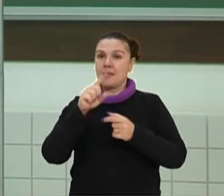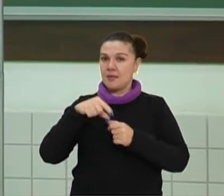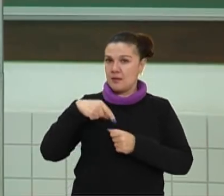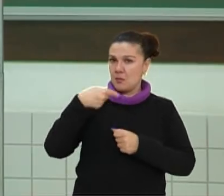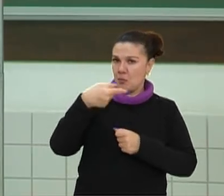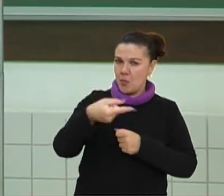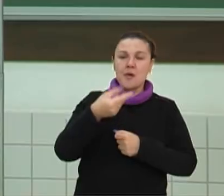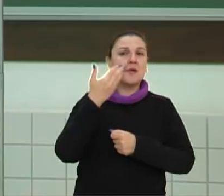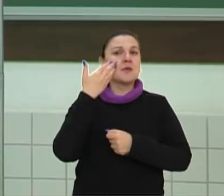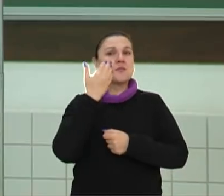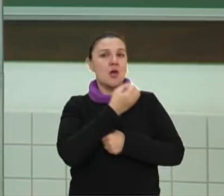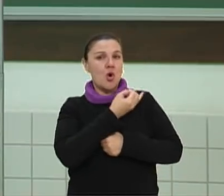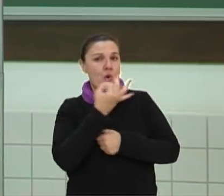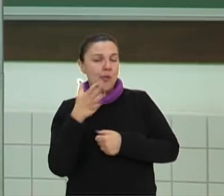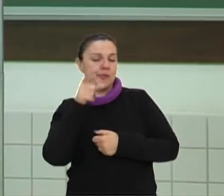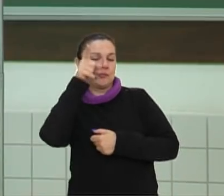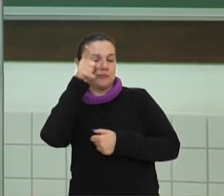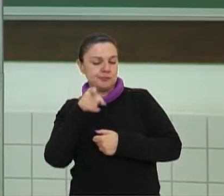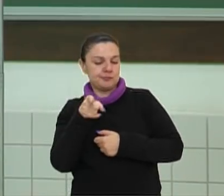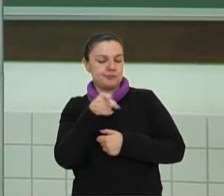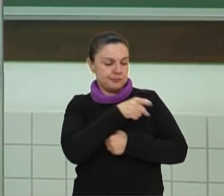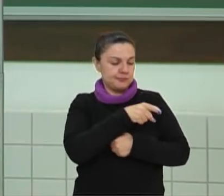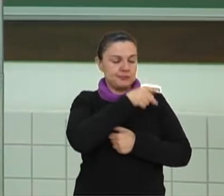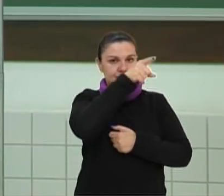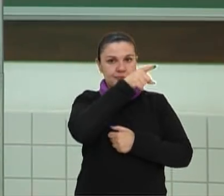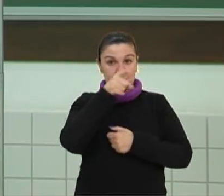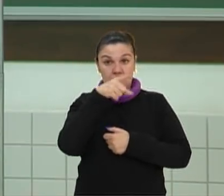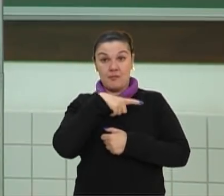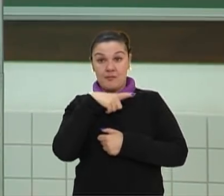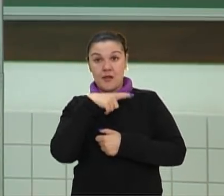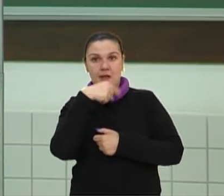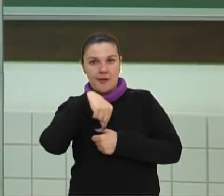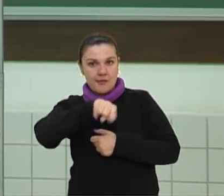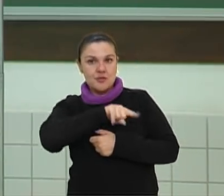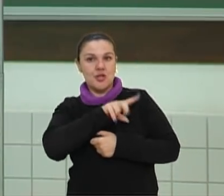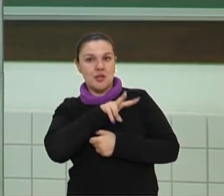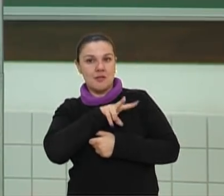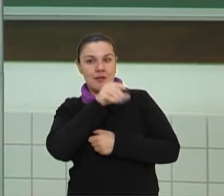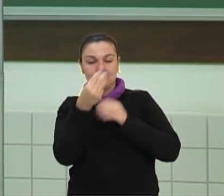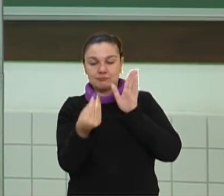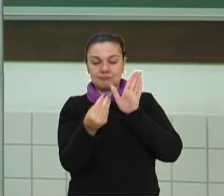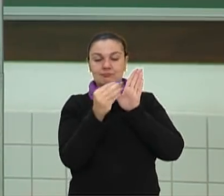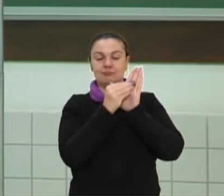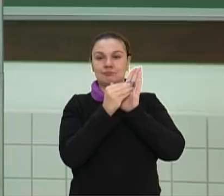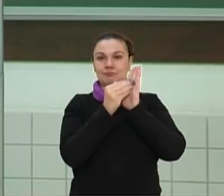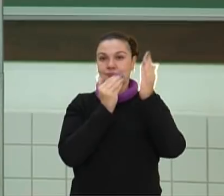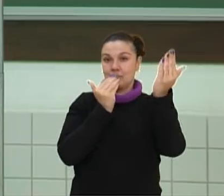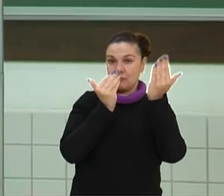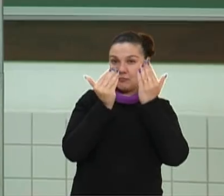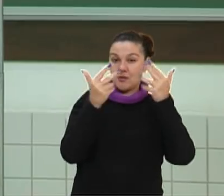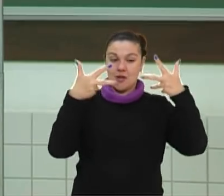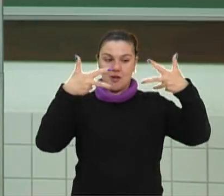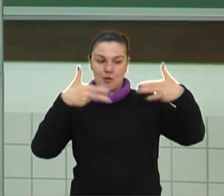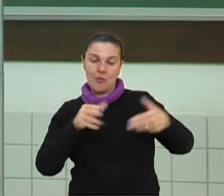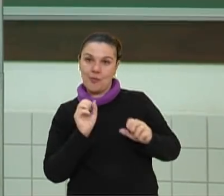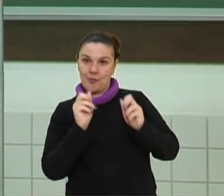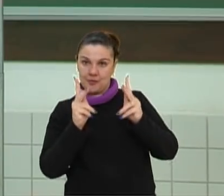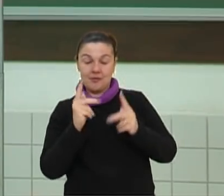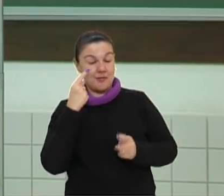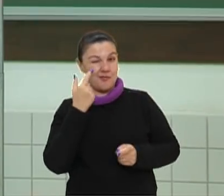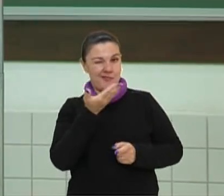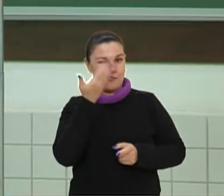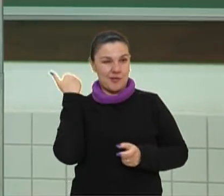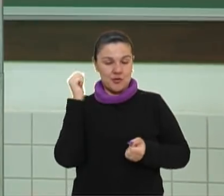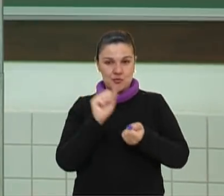sabendo a quantidade de lados desse polígono, nós vamos fazer o quê? Nós vamos colocar na relação de igualdade lá, tá bom? Vamos